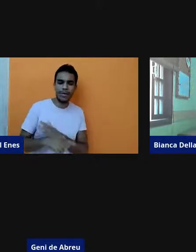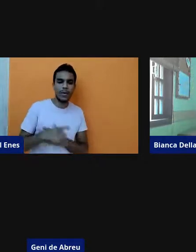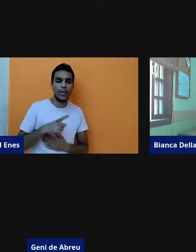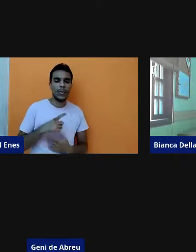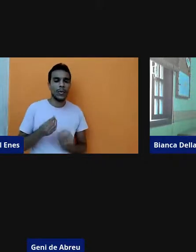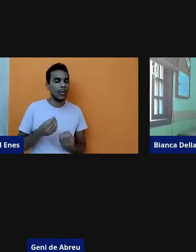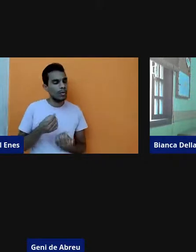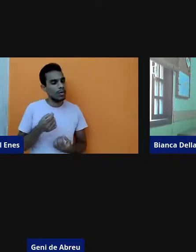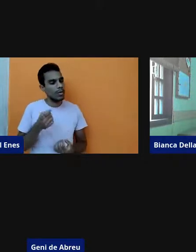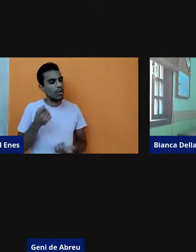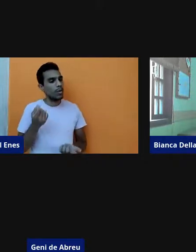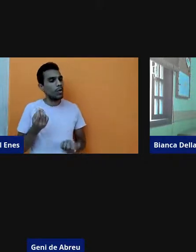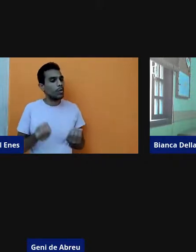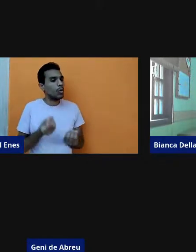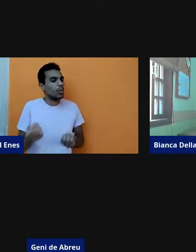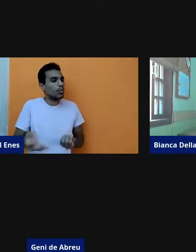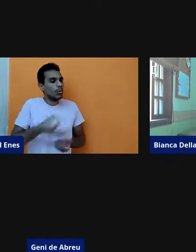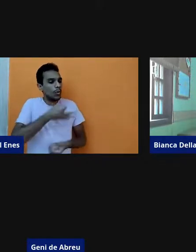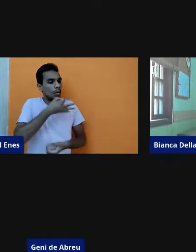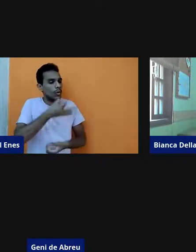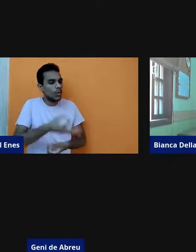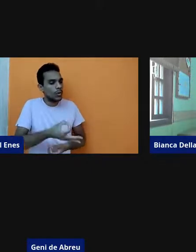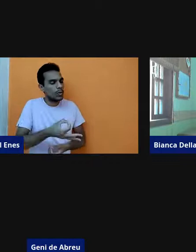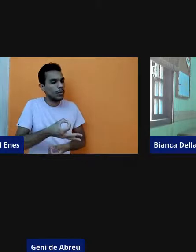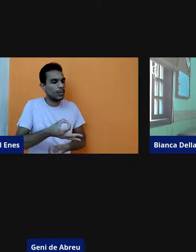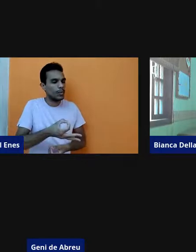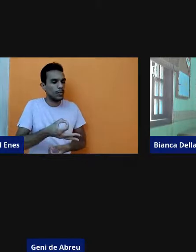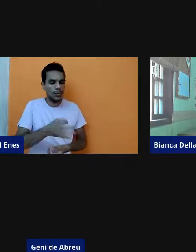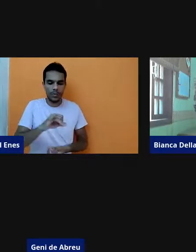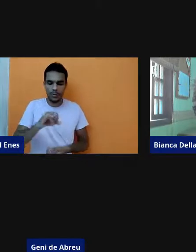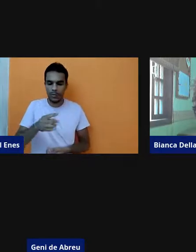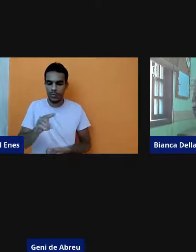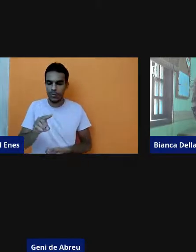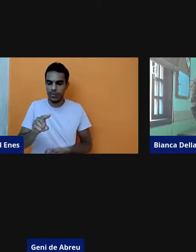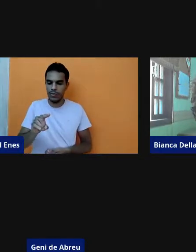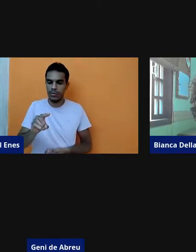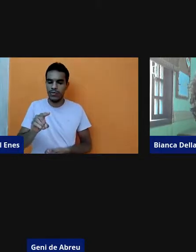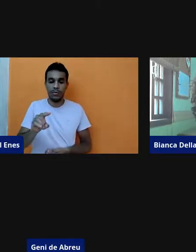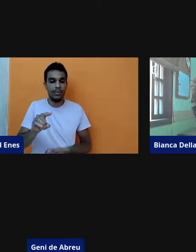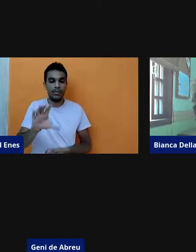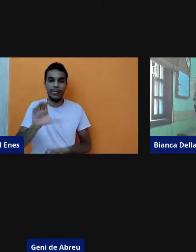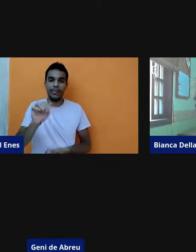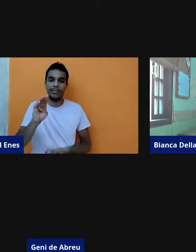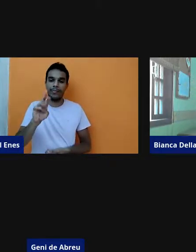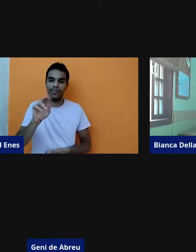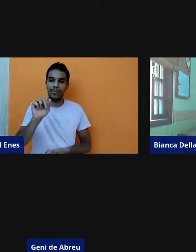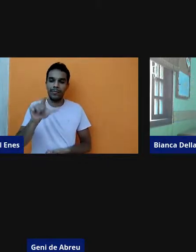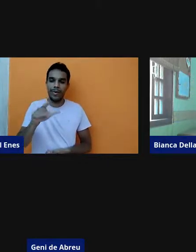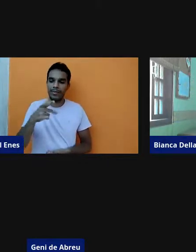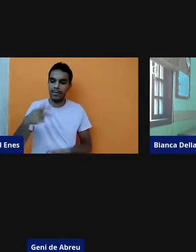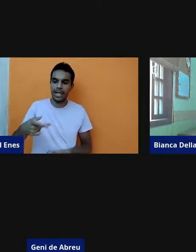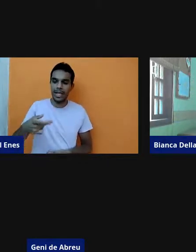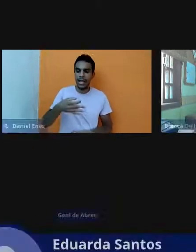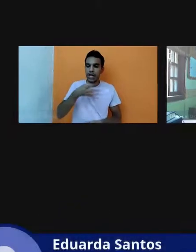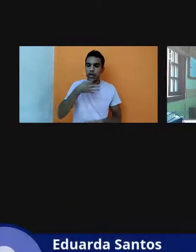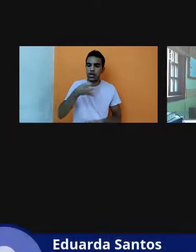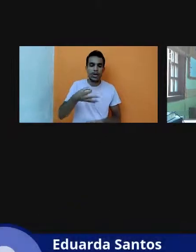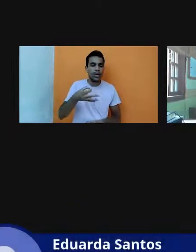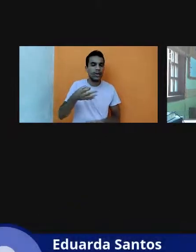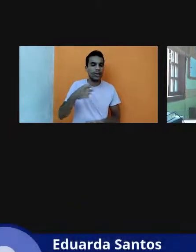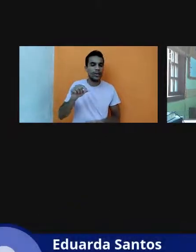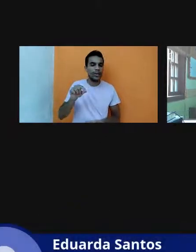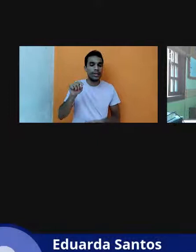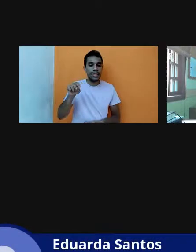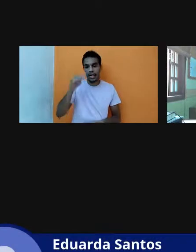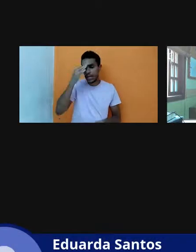crítica, como é que foi a crítica que o Cabral de Melo Neto recebeu, e também perguntou se ele só acreditava na